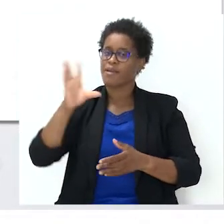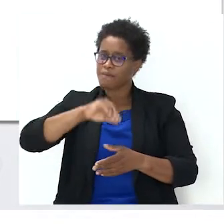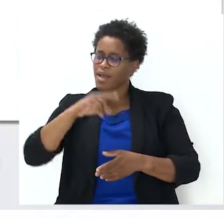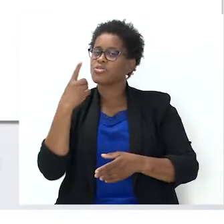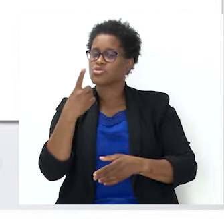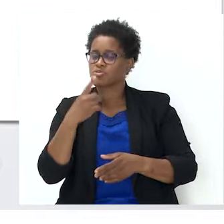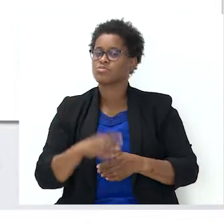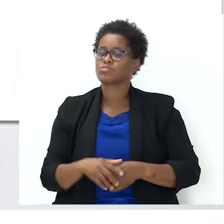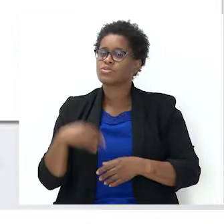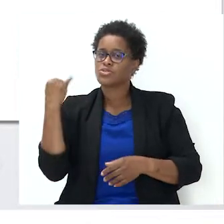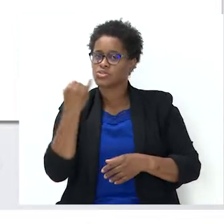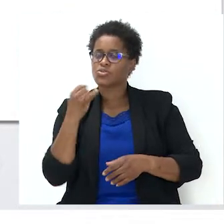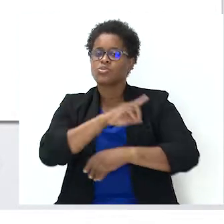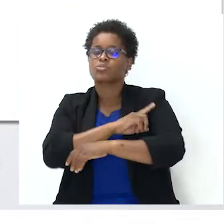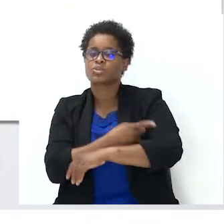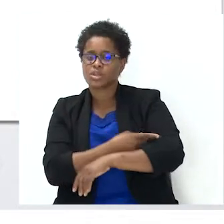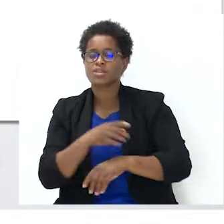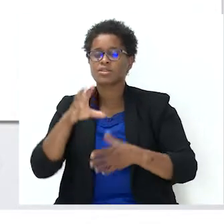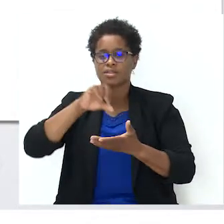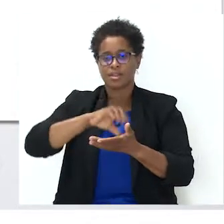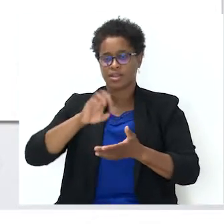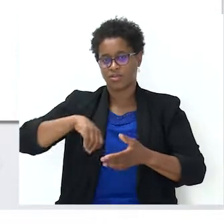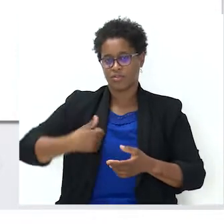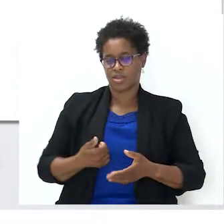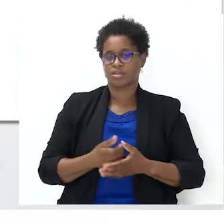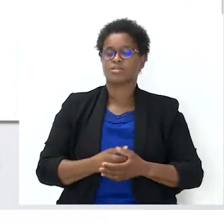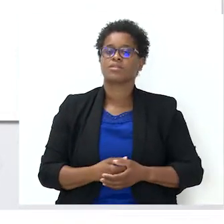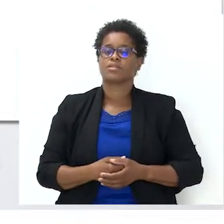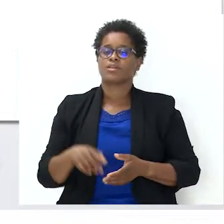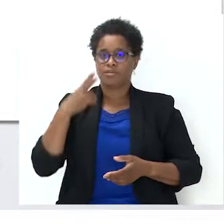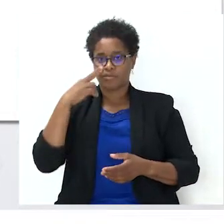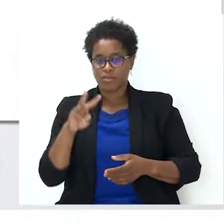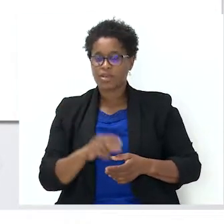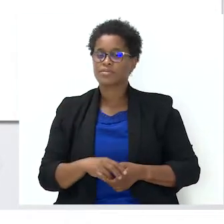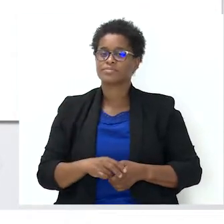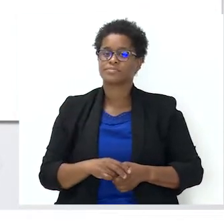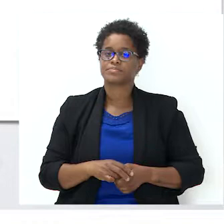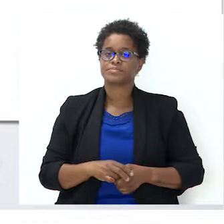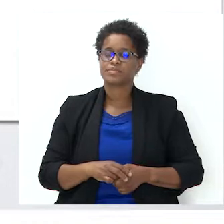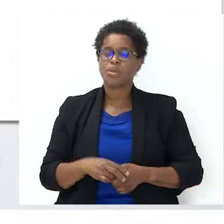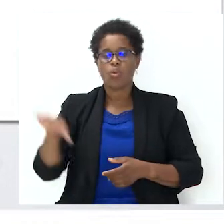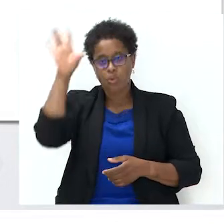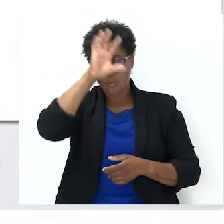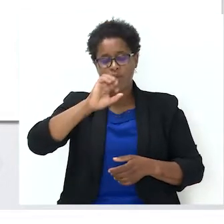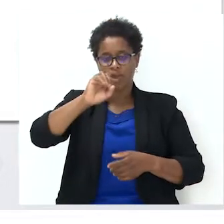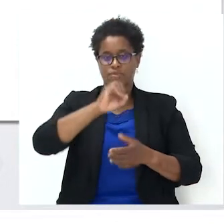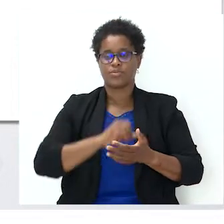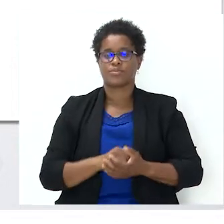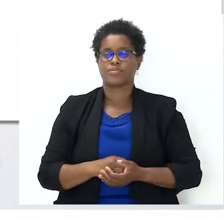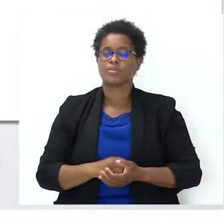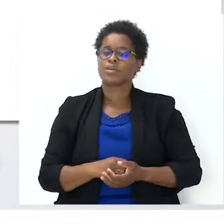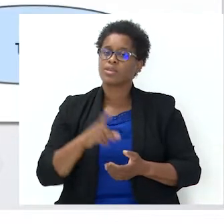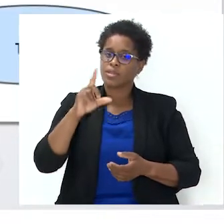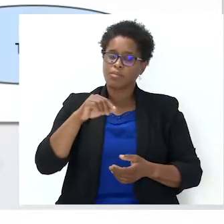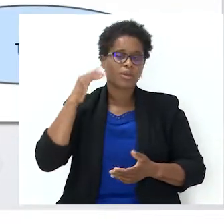um órgão do poder central de Cabo Verde. Vamos ver? Temos o Governo.